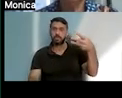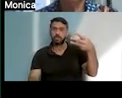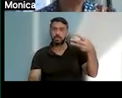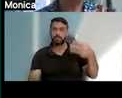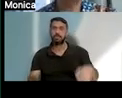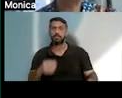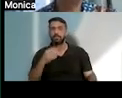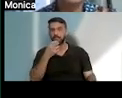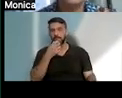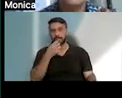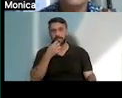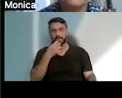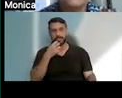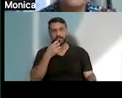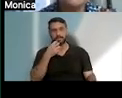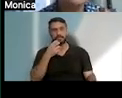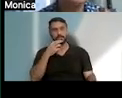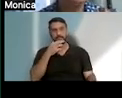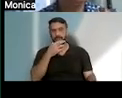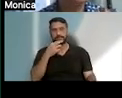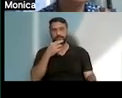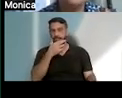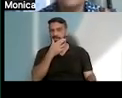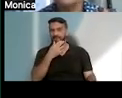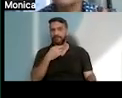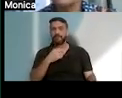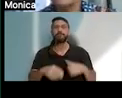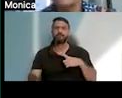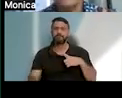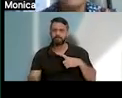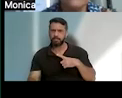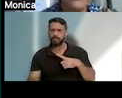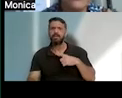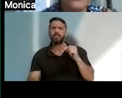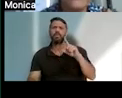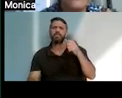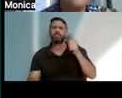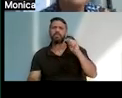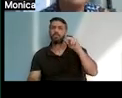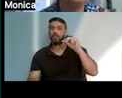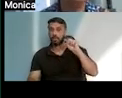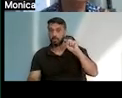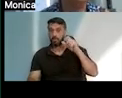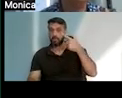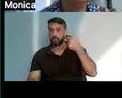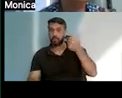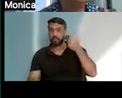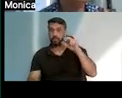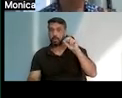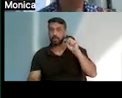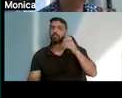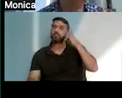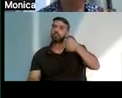Então, desde então, essa competição já tem 21 anos. Esse ano vai cumprir 21 anos. E